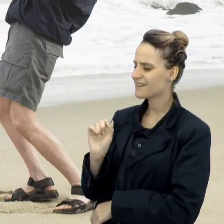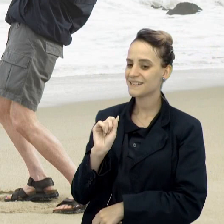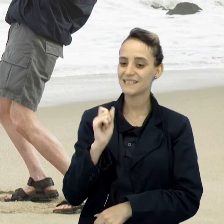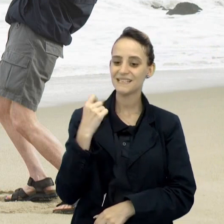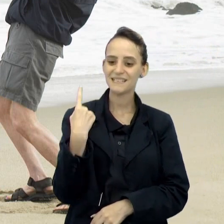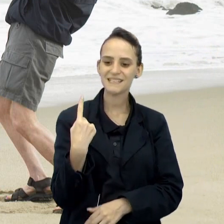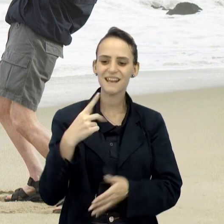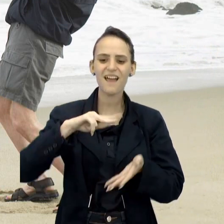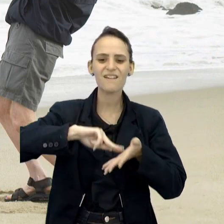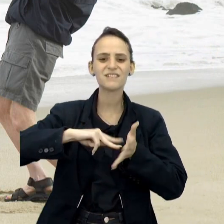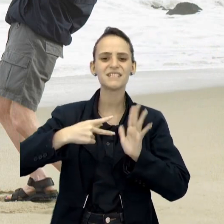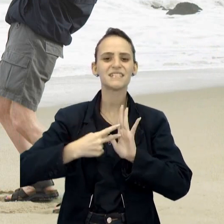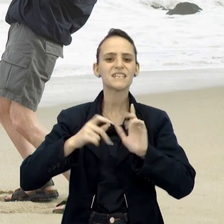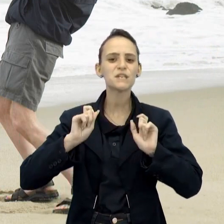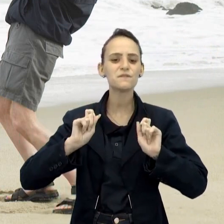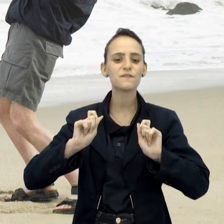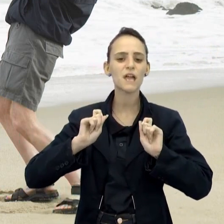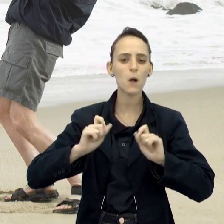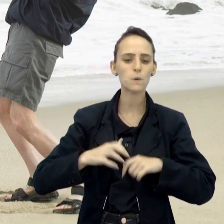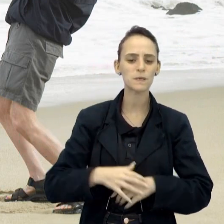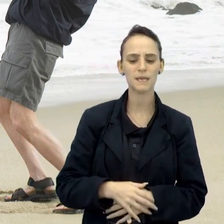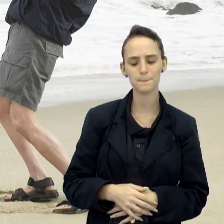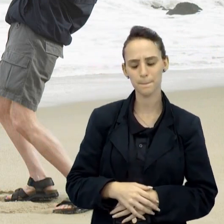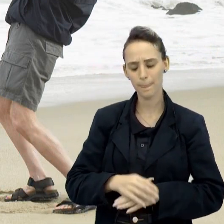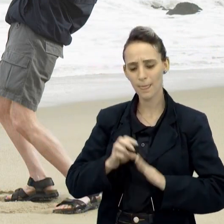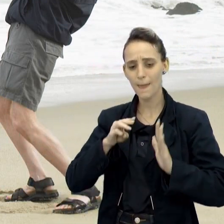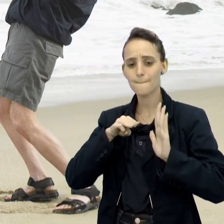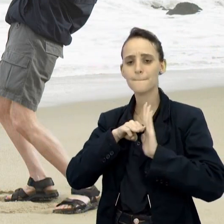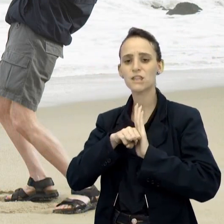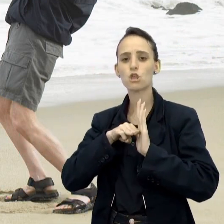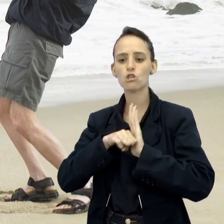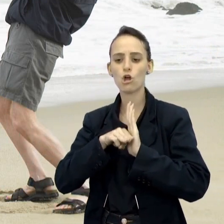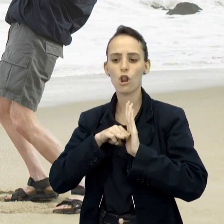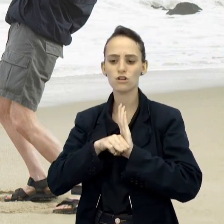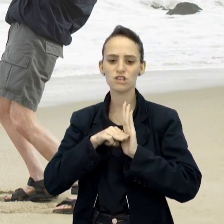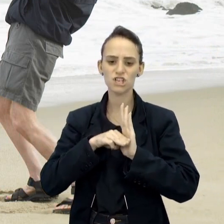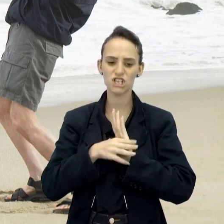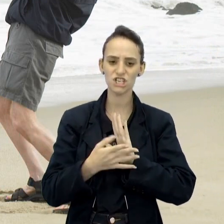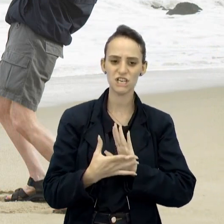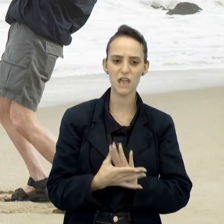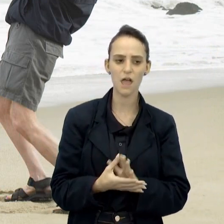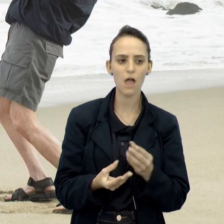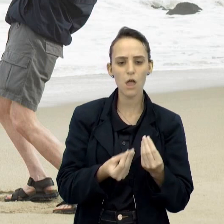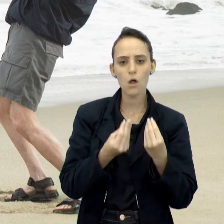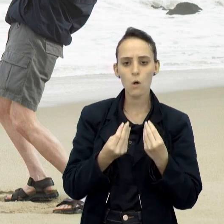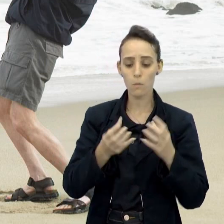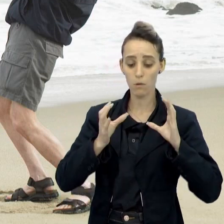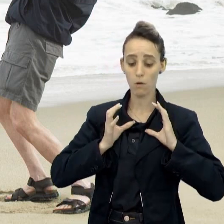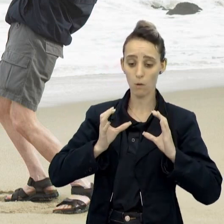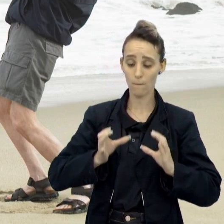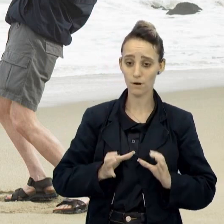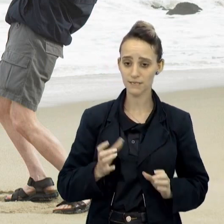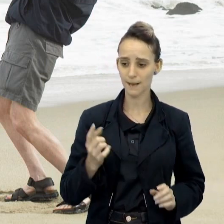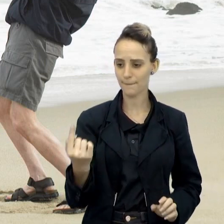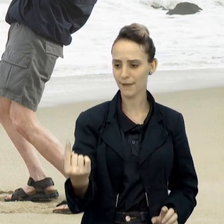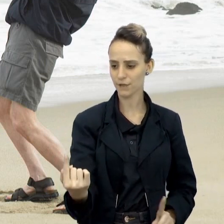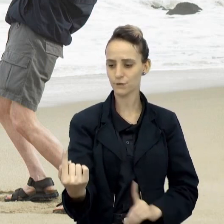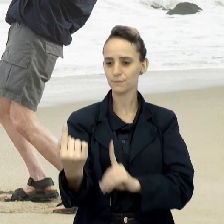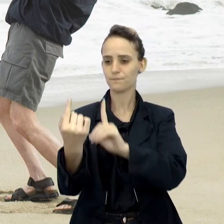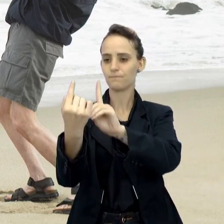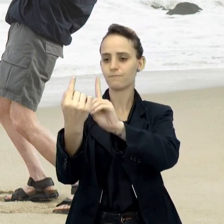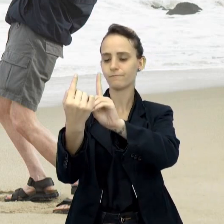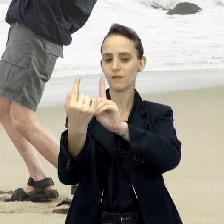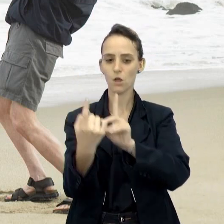Esse mecanismo, essa metodologia, essa postura diante do outro, né? Das culturas, dos